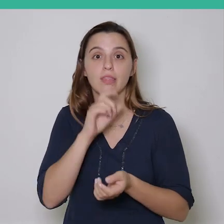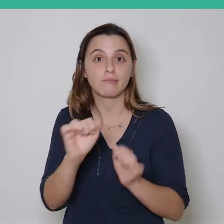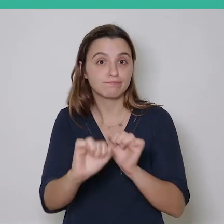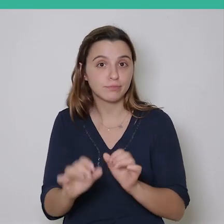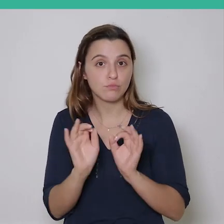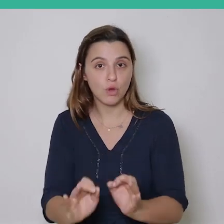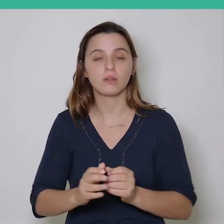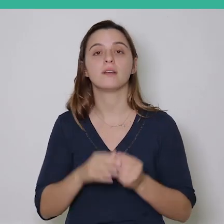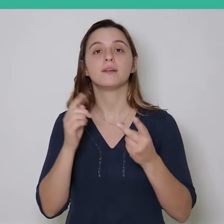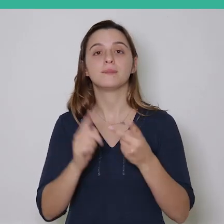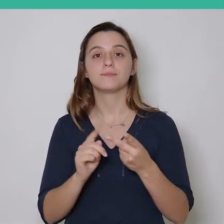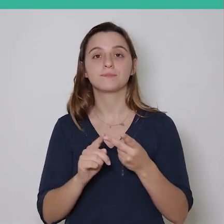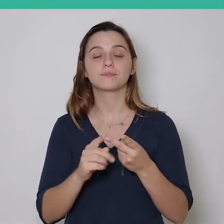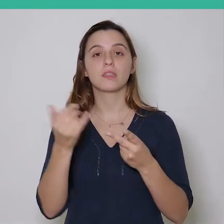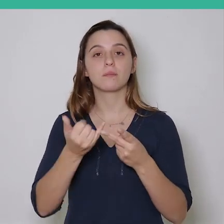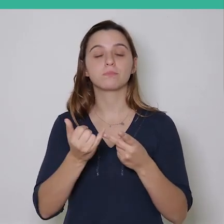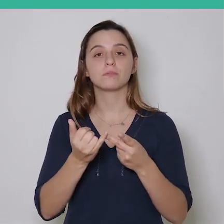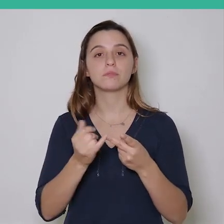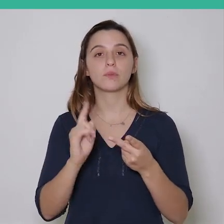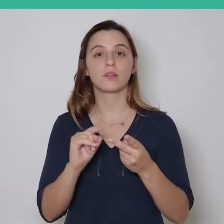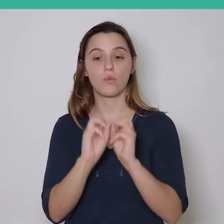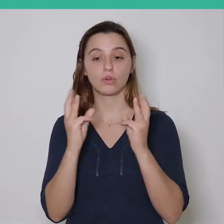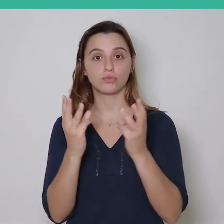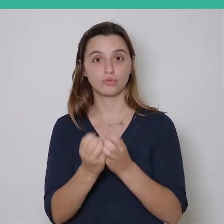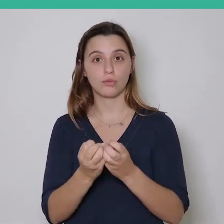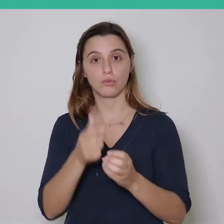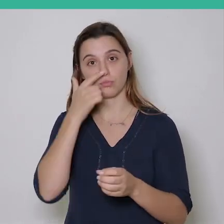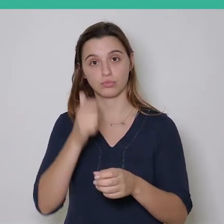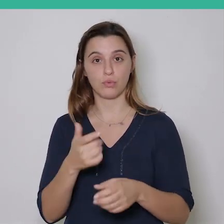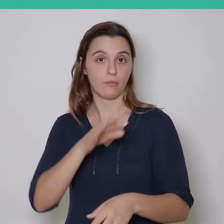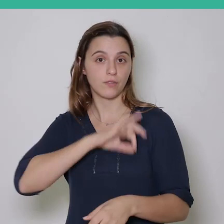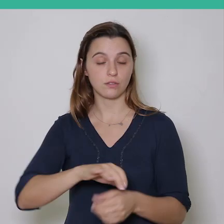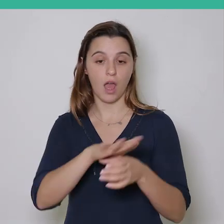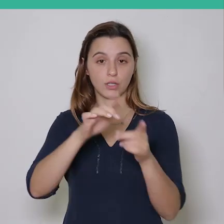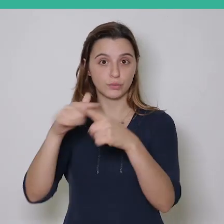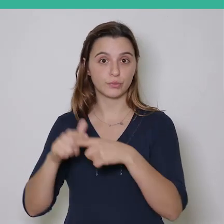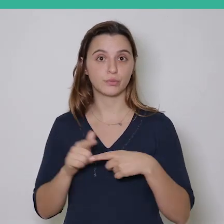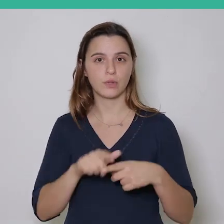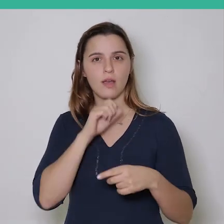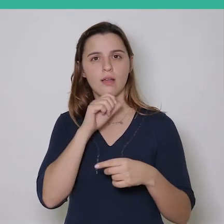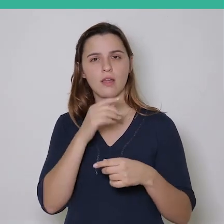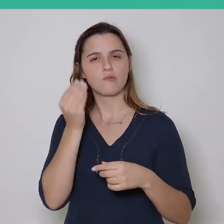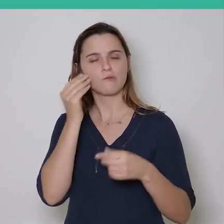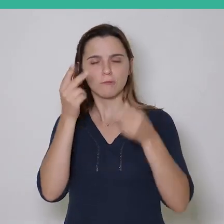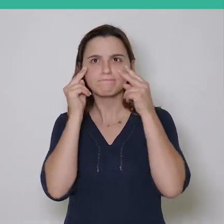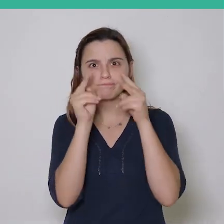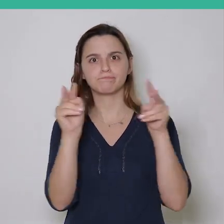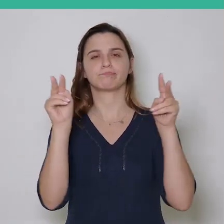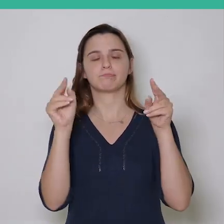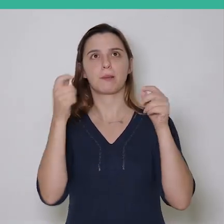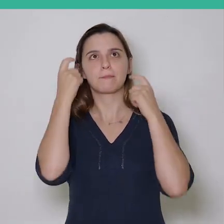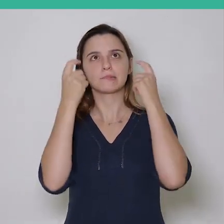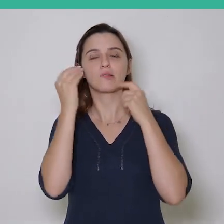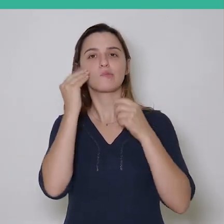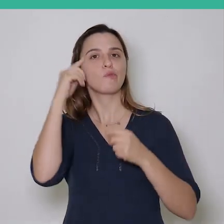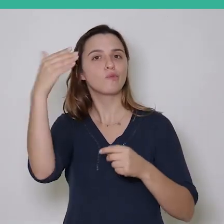concelho. Com a segunda medida, pretendo organizar workshops com profissionais de várias áreas para dar uma visão mais ampla aos jovens daquilo que